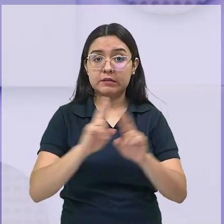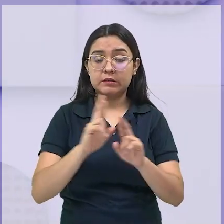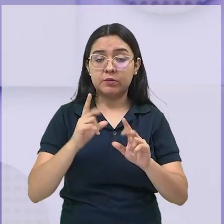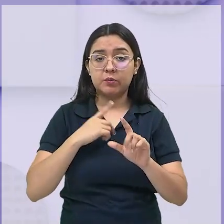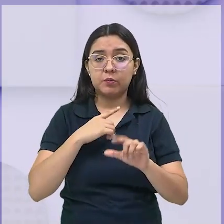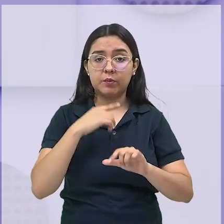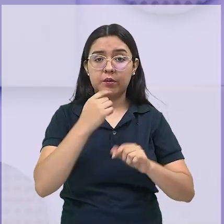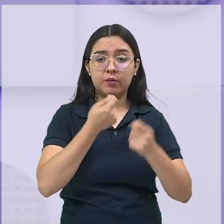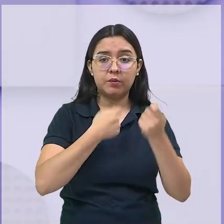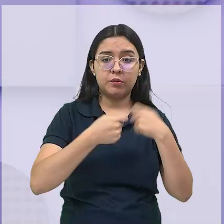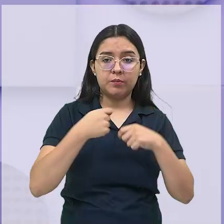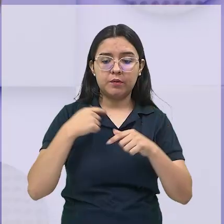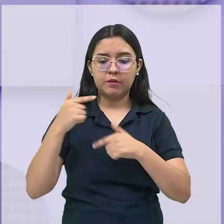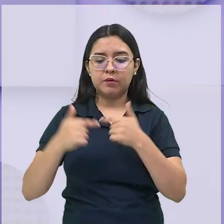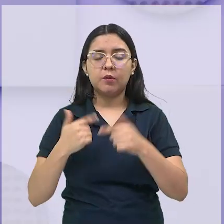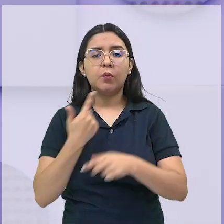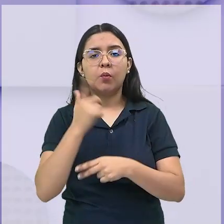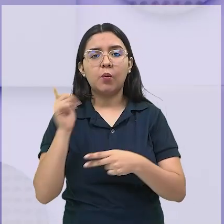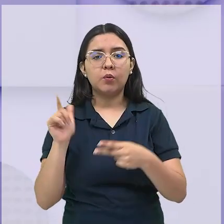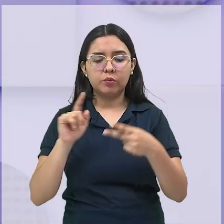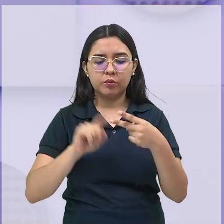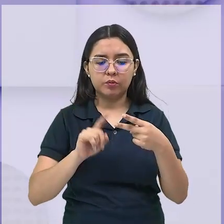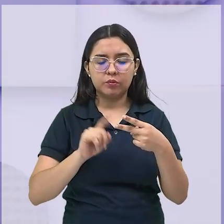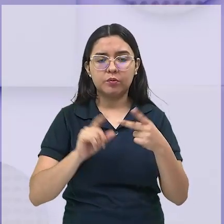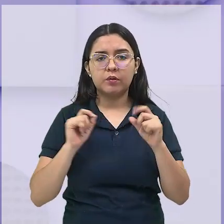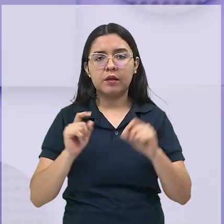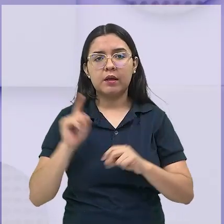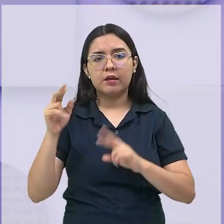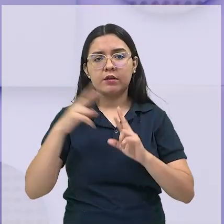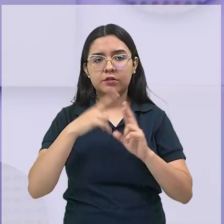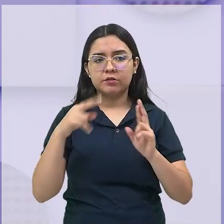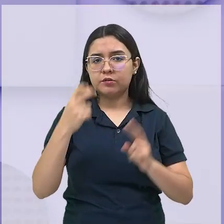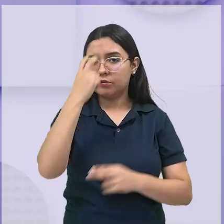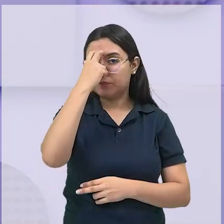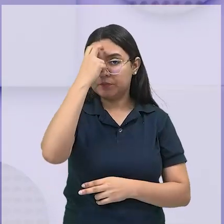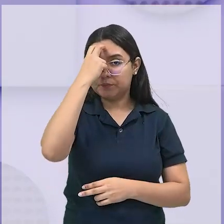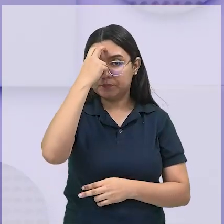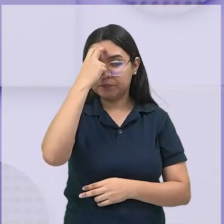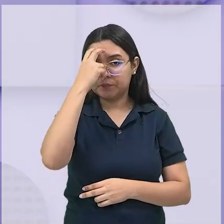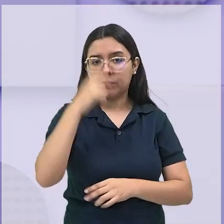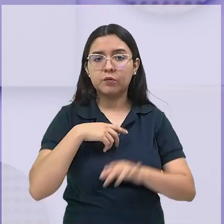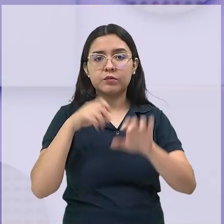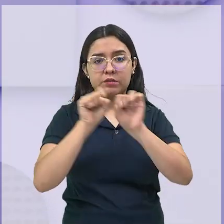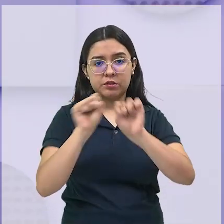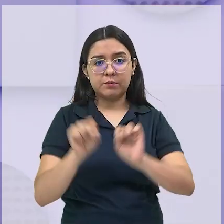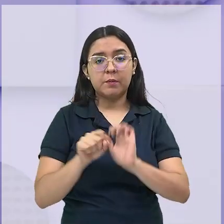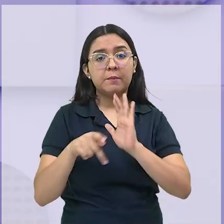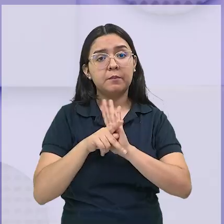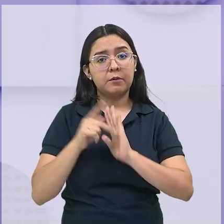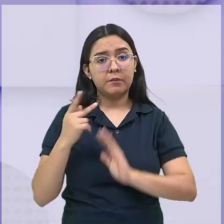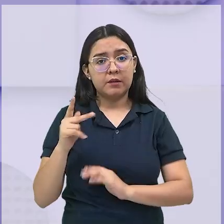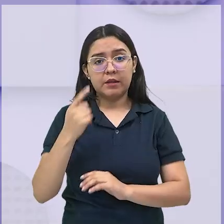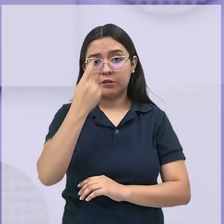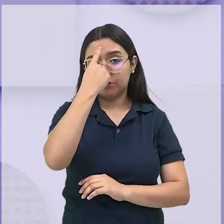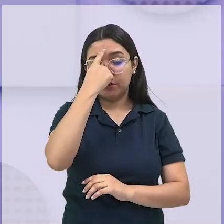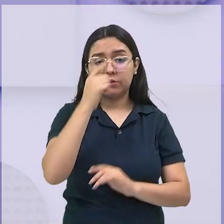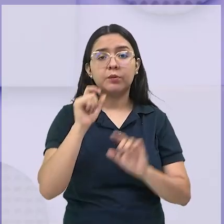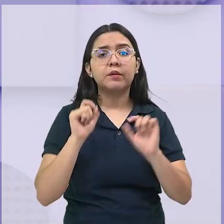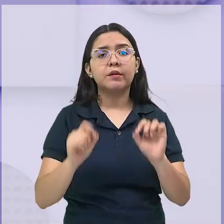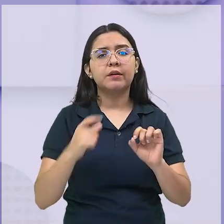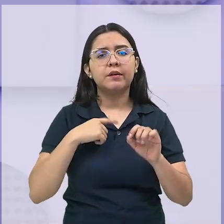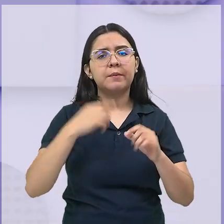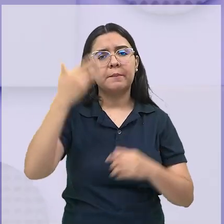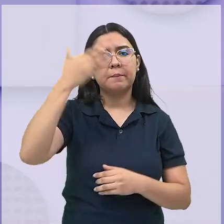com o trabalho, e o outro estudo de caso com a questão do hinduísmo, do sistema de castas. Ele prova, a partir desse estudo dele, que